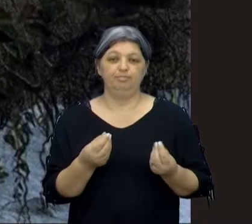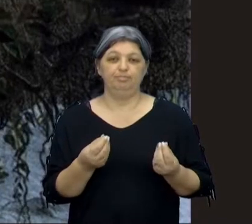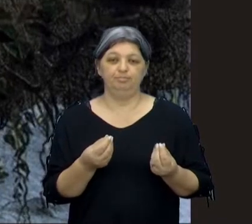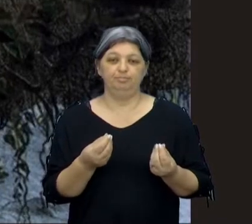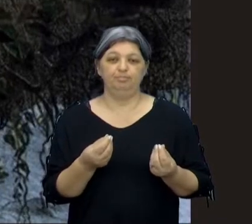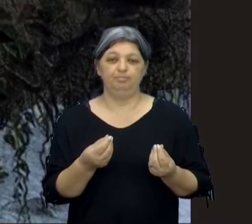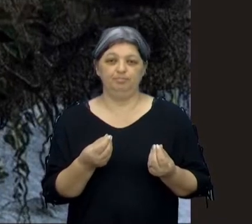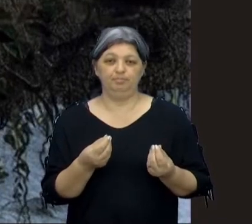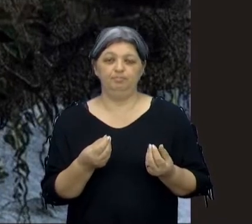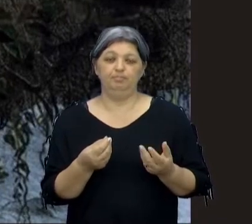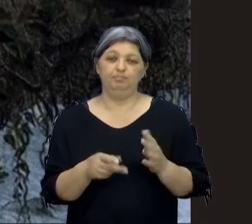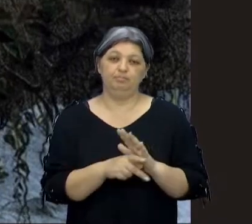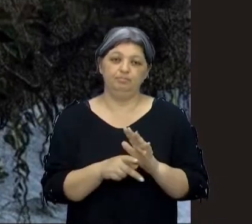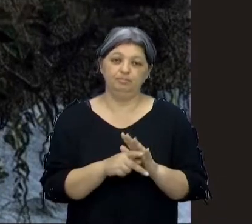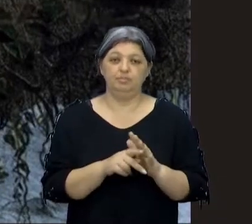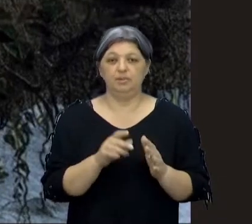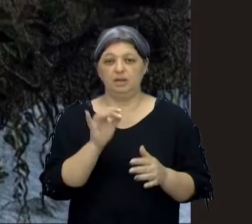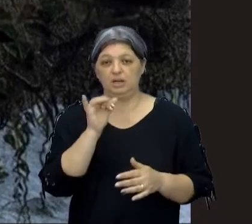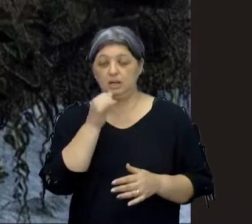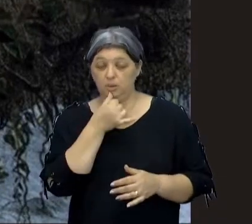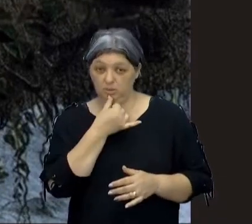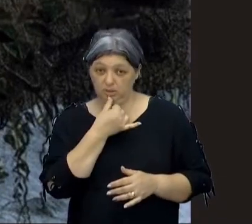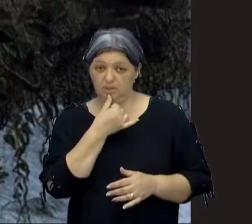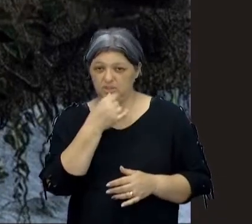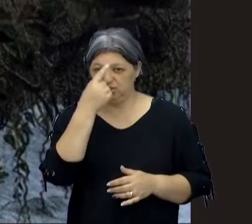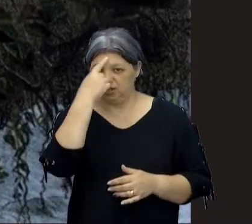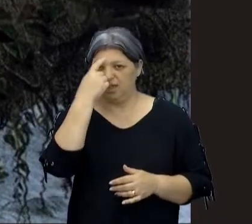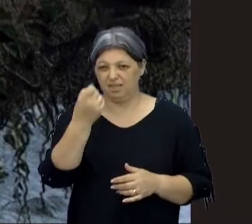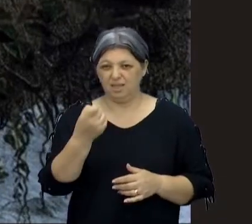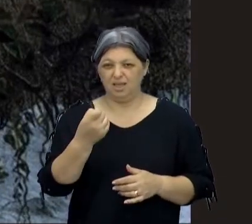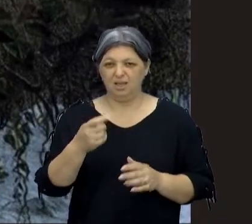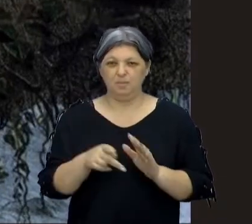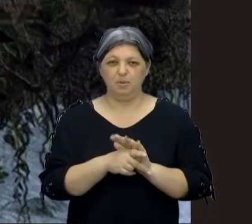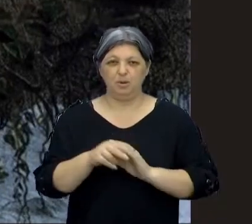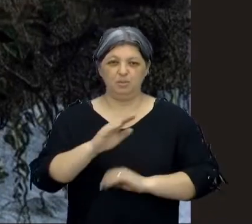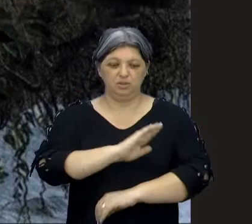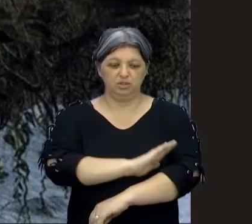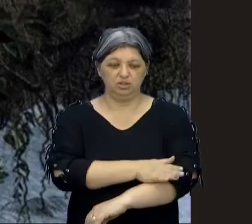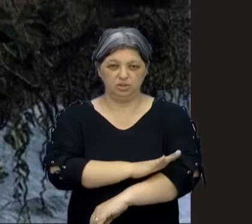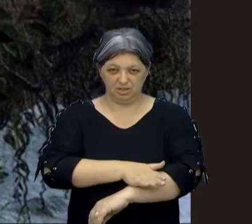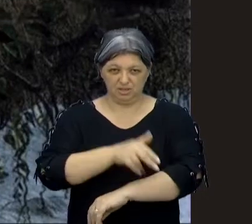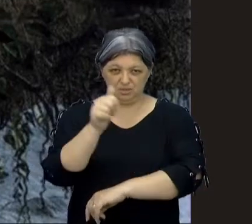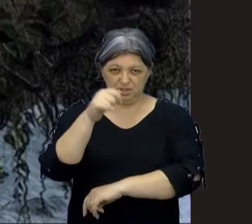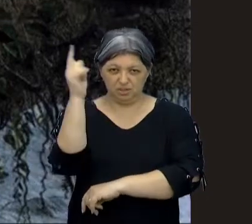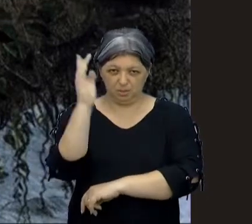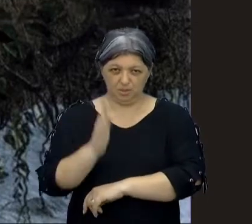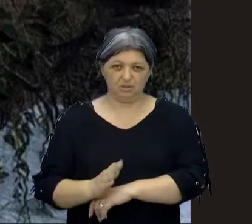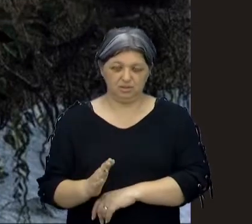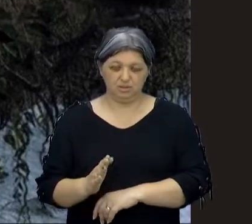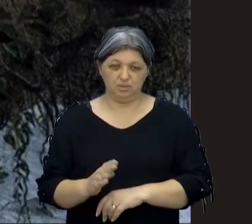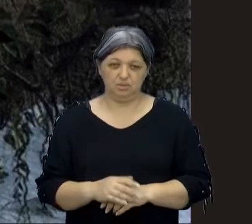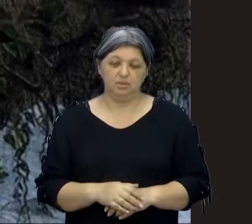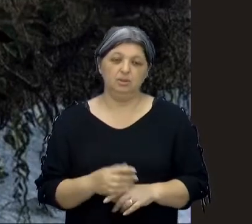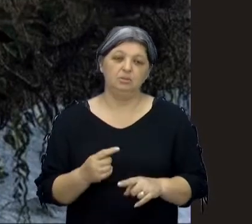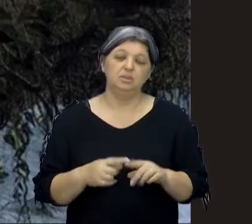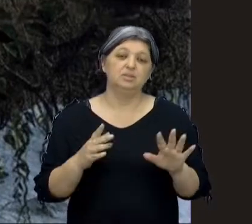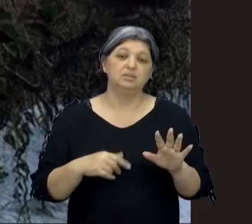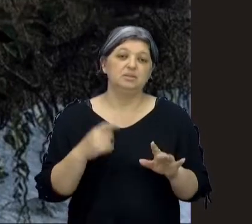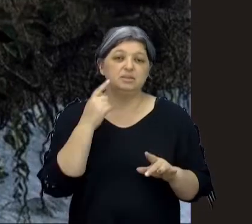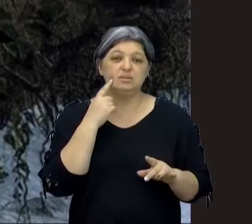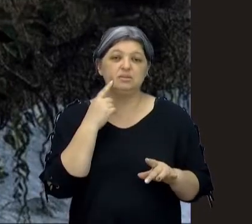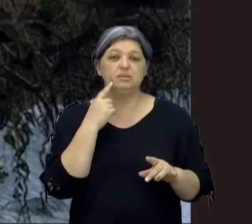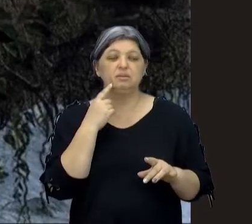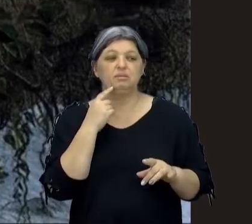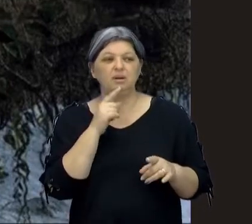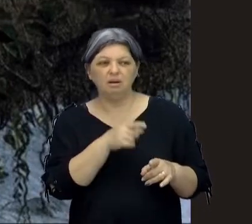até o triste né dessa ideia do racismo no Brasil porque na verdade ser muitas vezes está apontando para